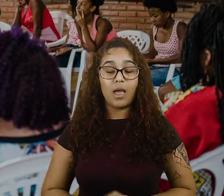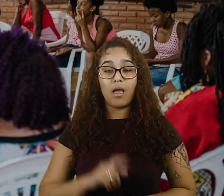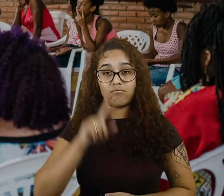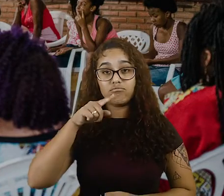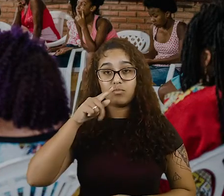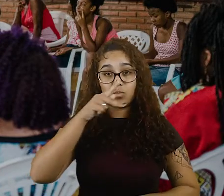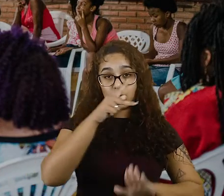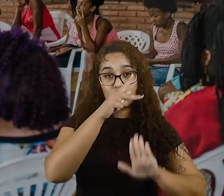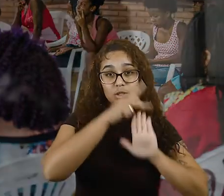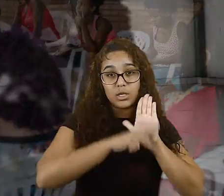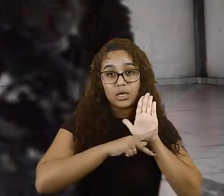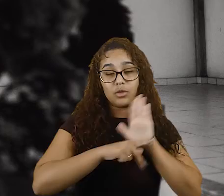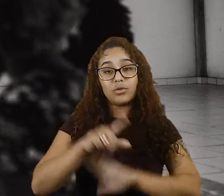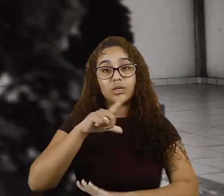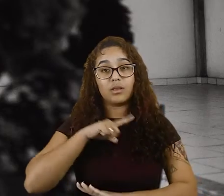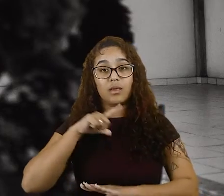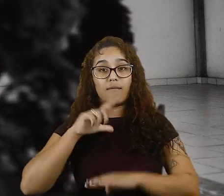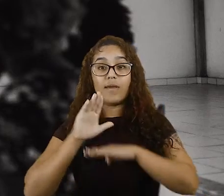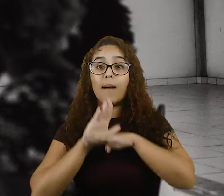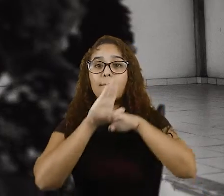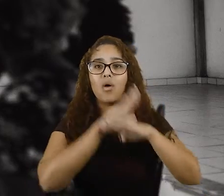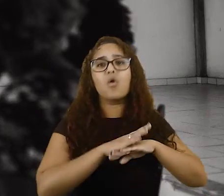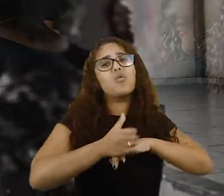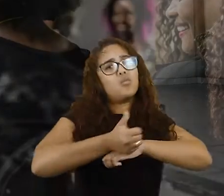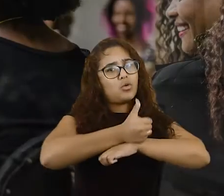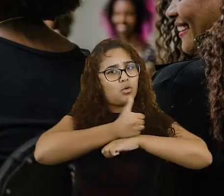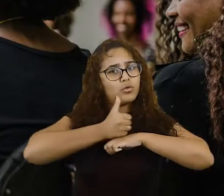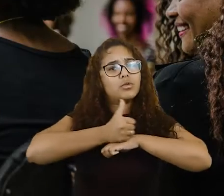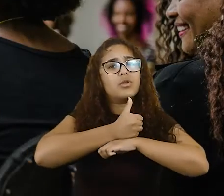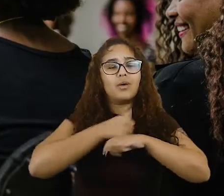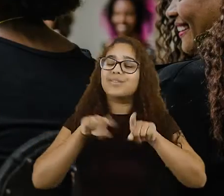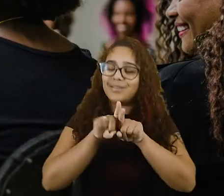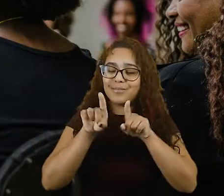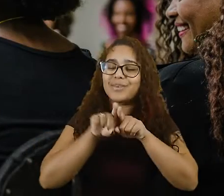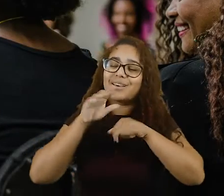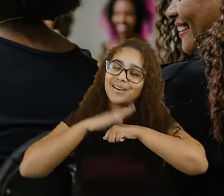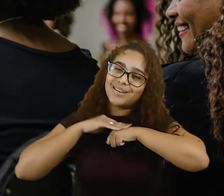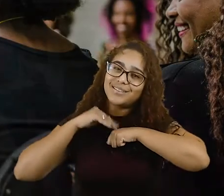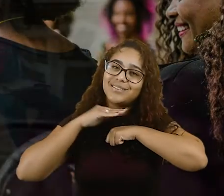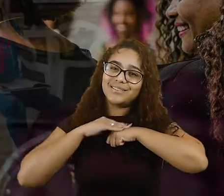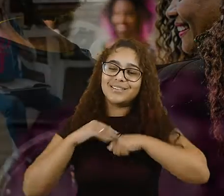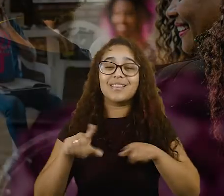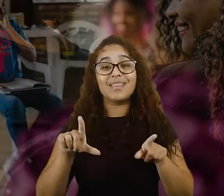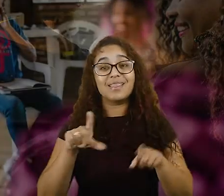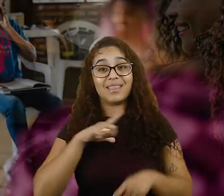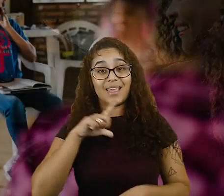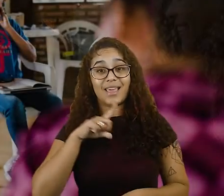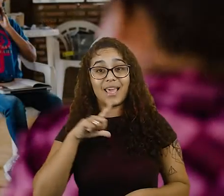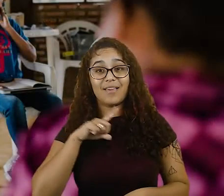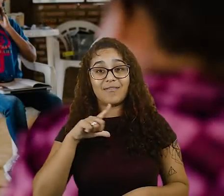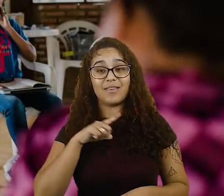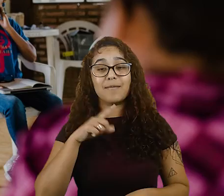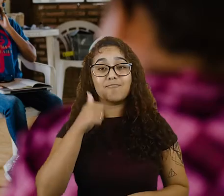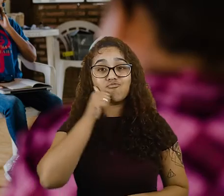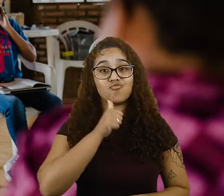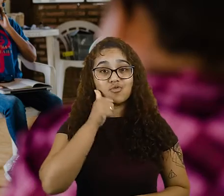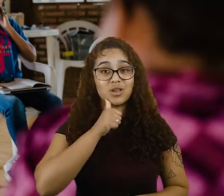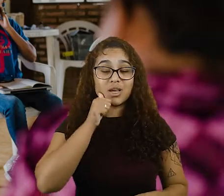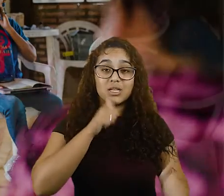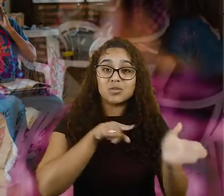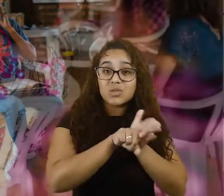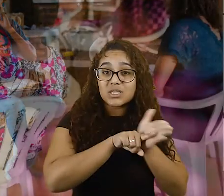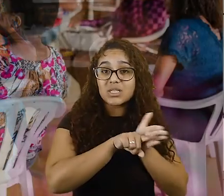lá no Prado. Foi um projeto que teve uma rede de apoio profissional e também afetiva.